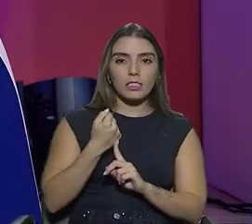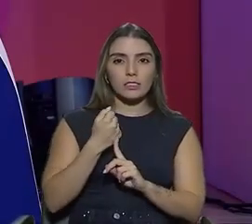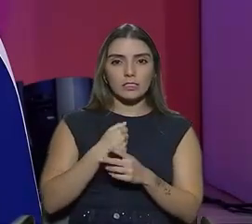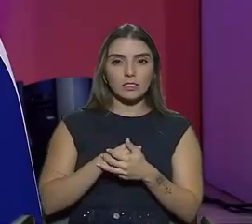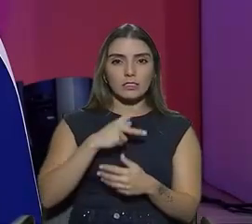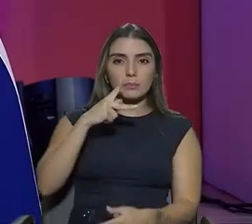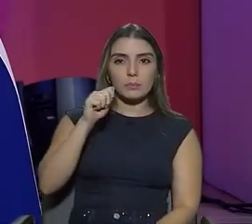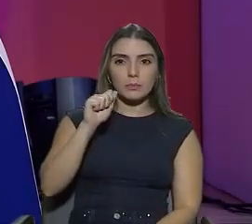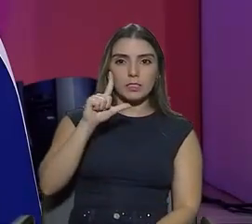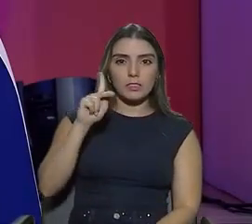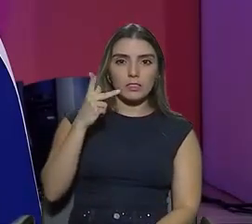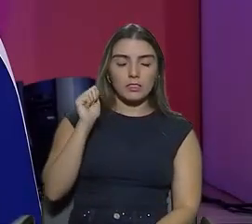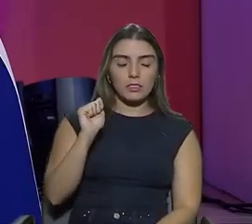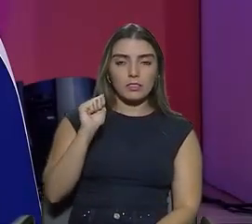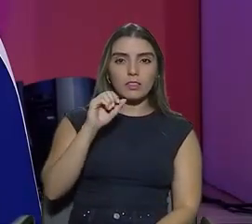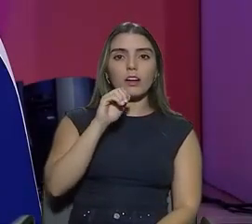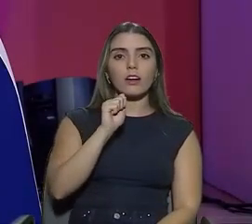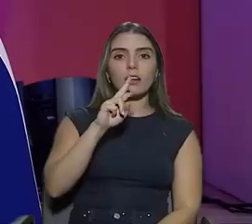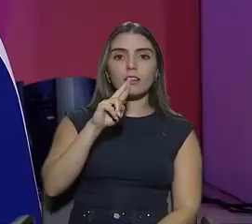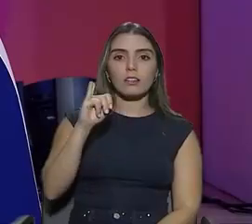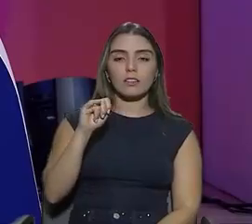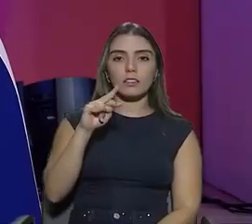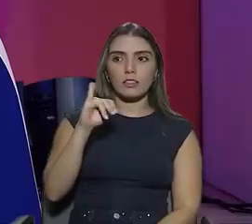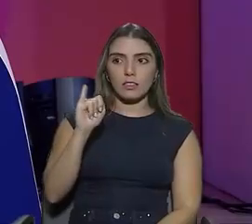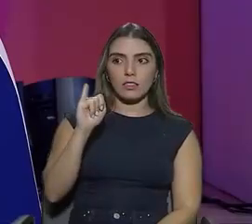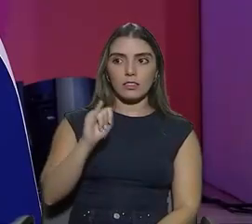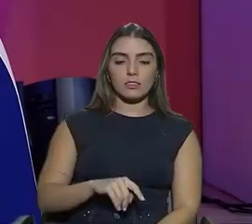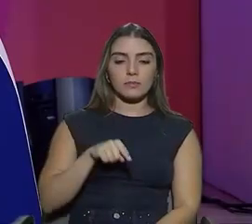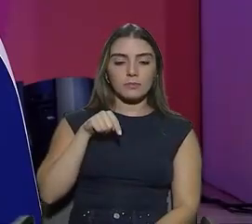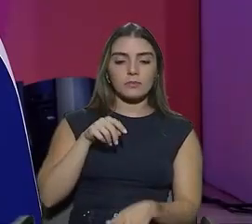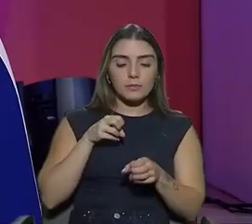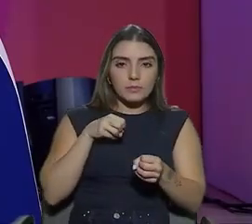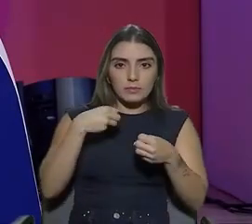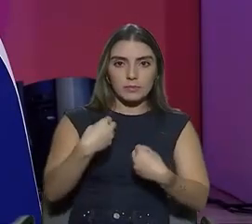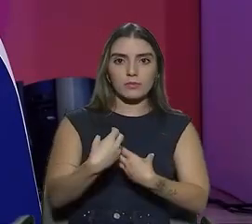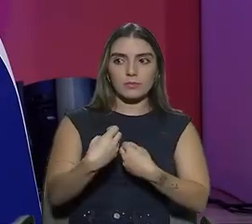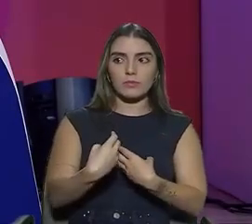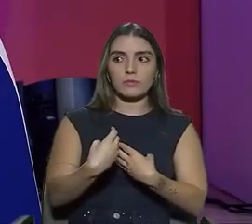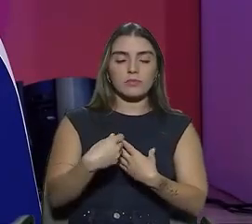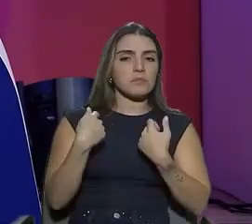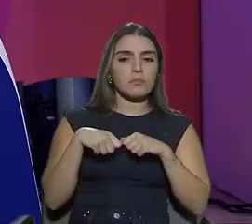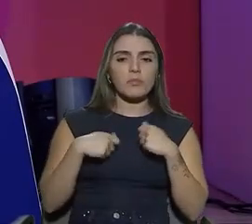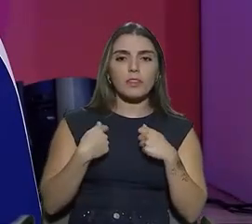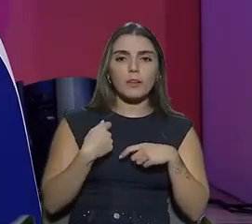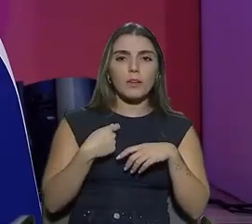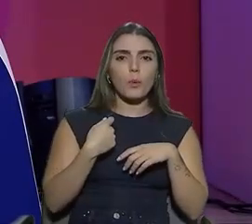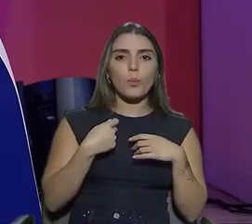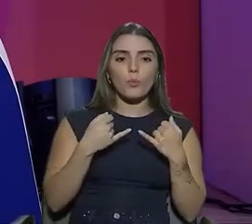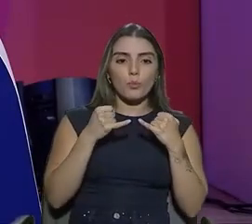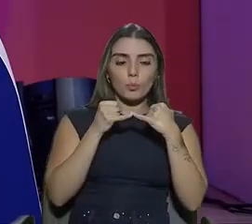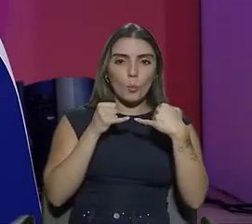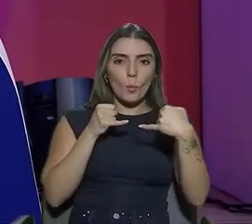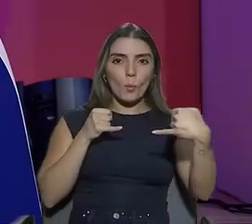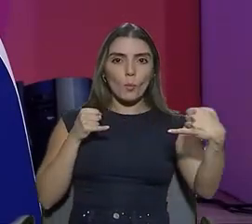esse movimento e isso ela me ensinou que não necessariamente a gente precisa dos fios de uma mesma árvore para fazer